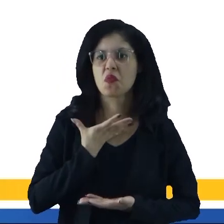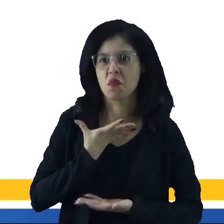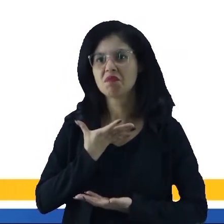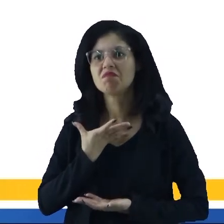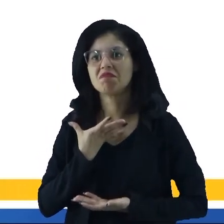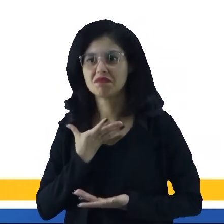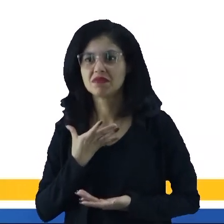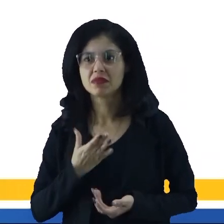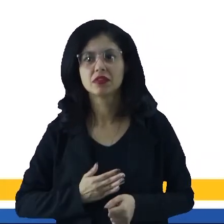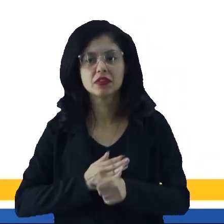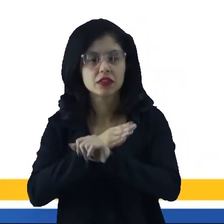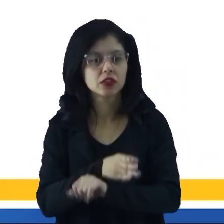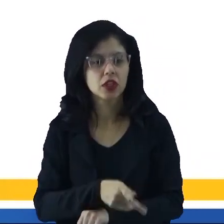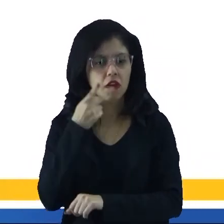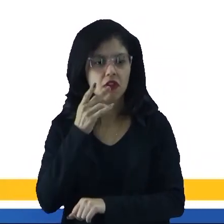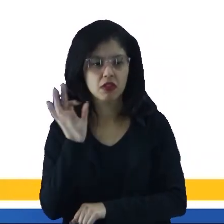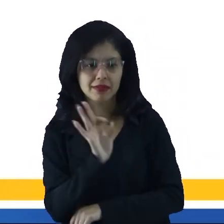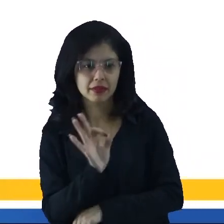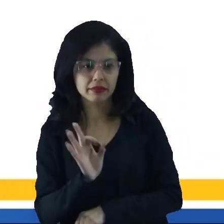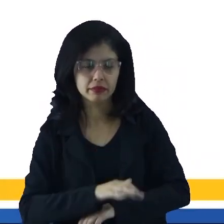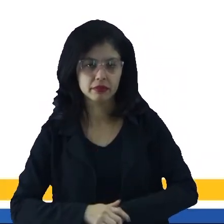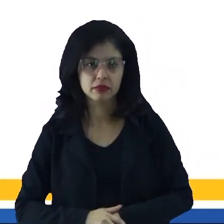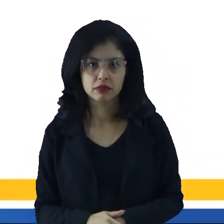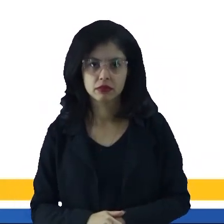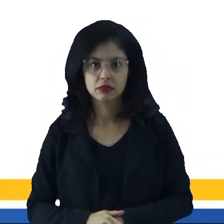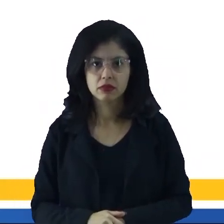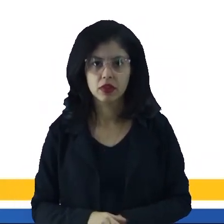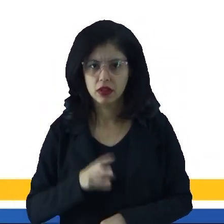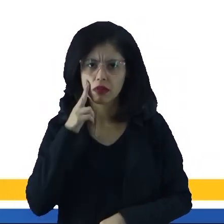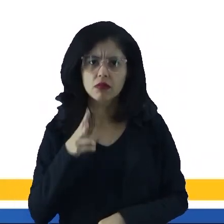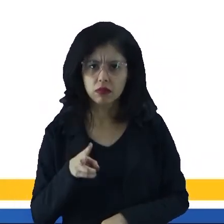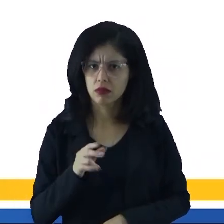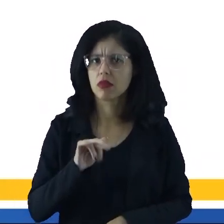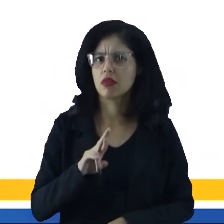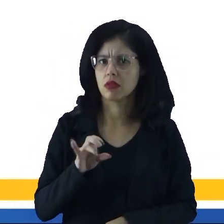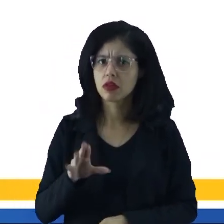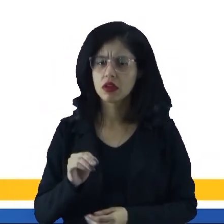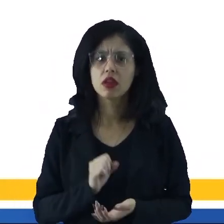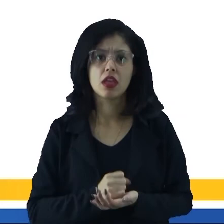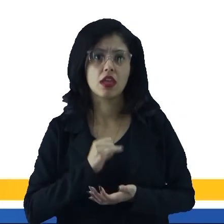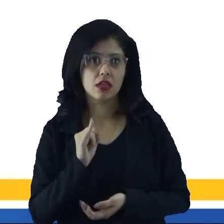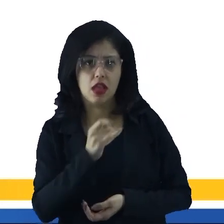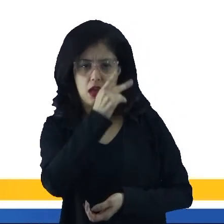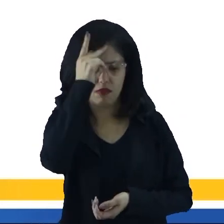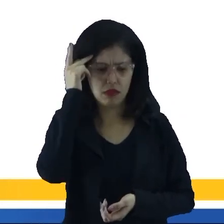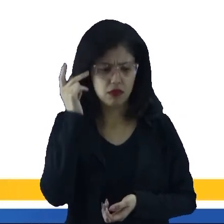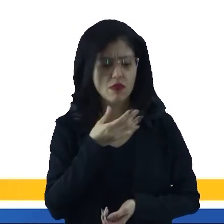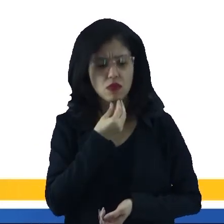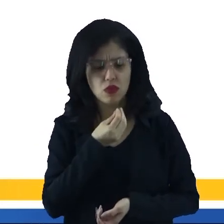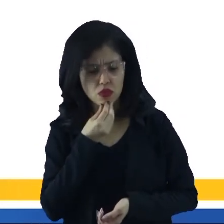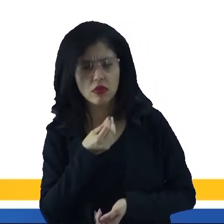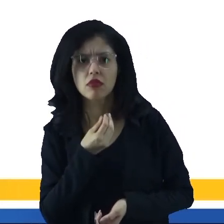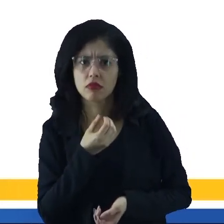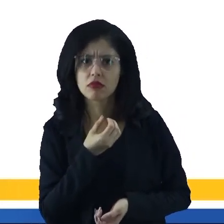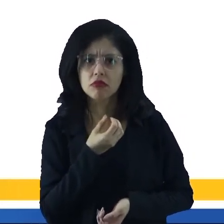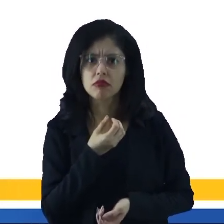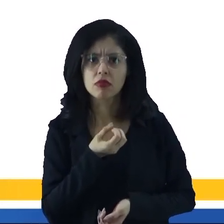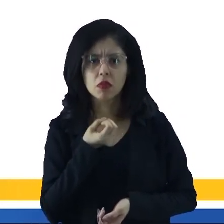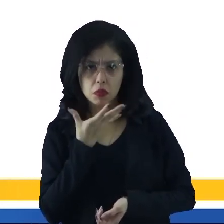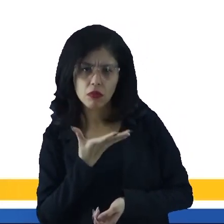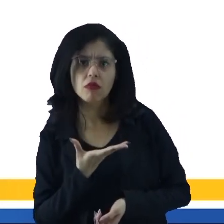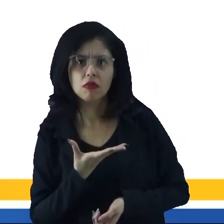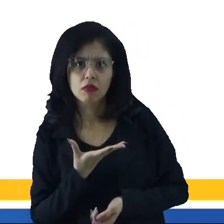entrou sem cumprimentar ninguém. Olha a ironia aí. Se o menino é educado, ele deveria cumprimentar